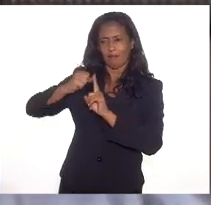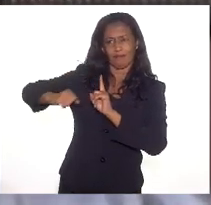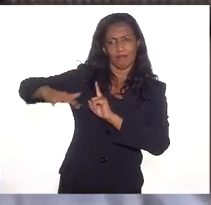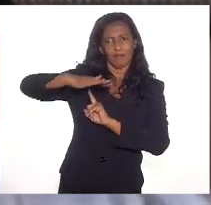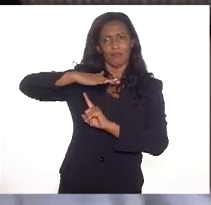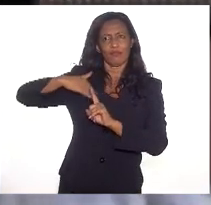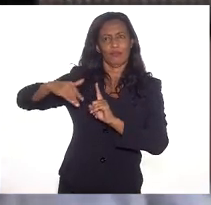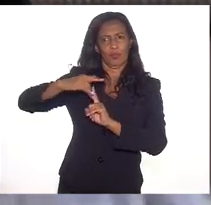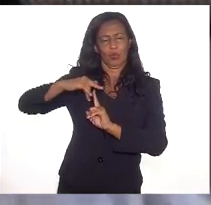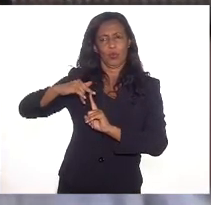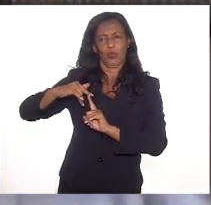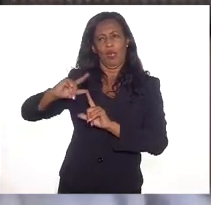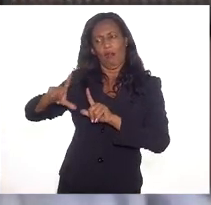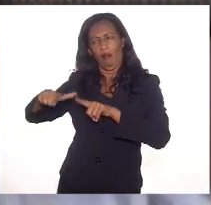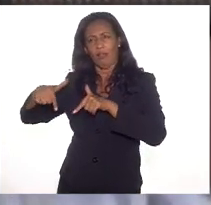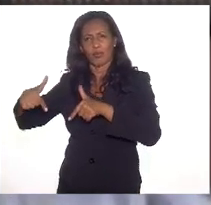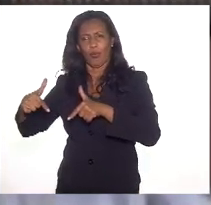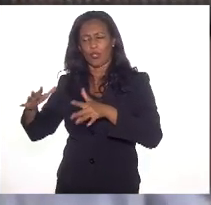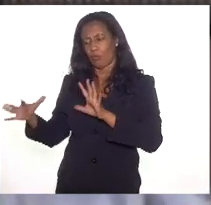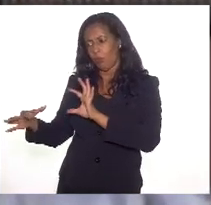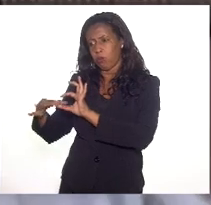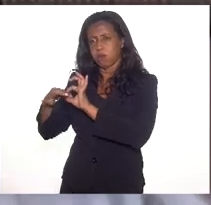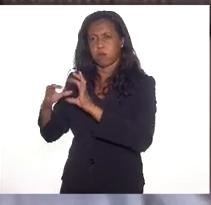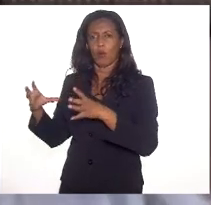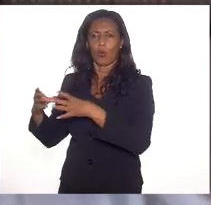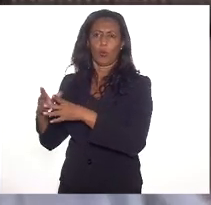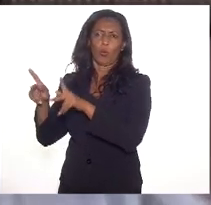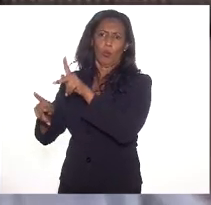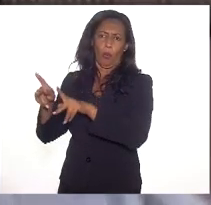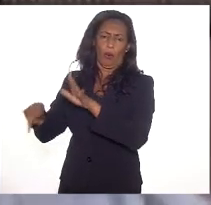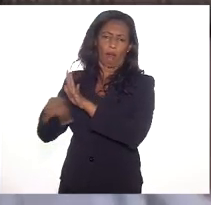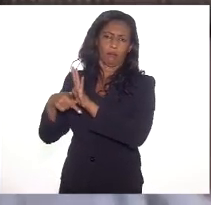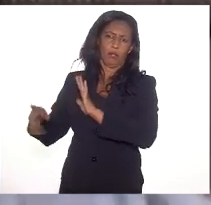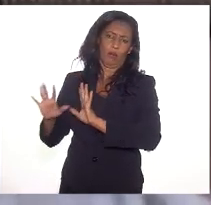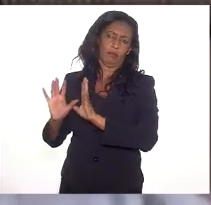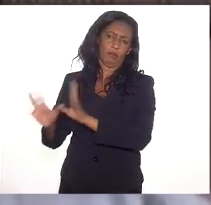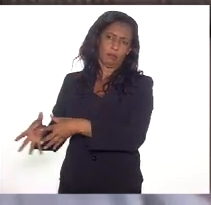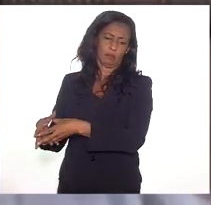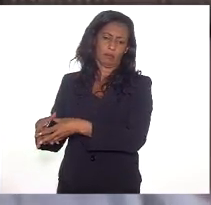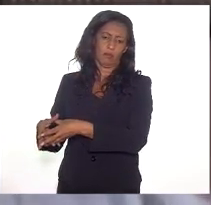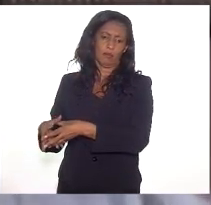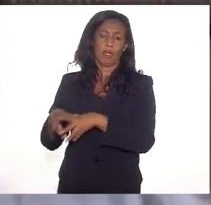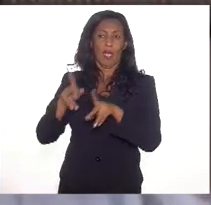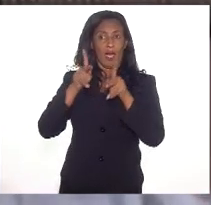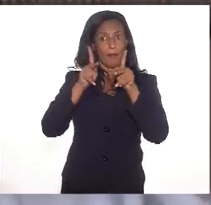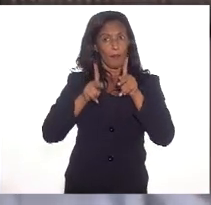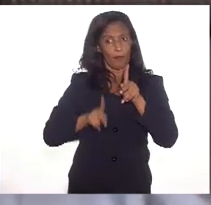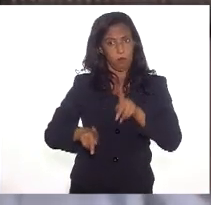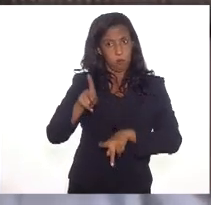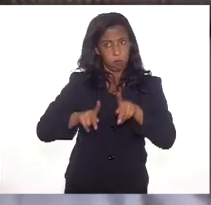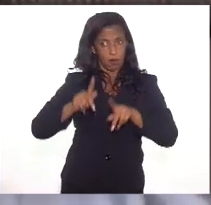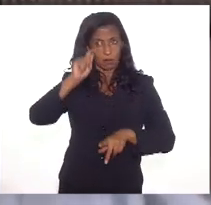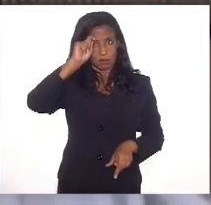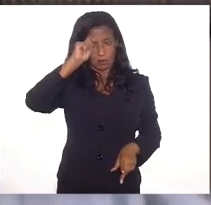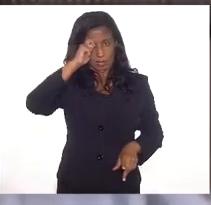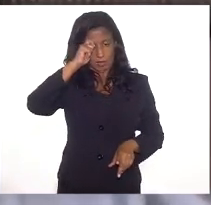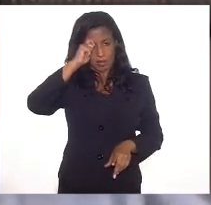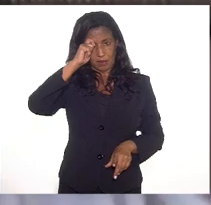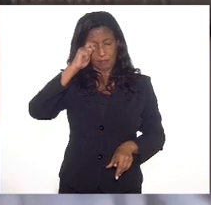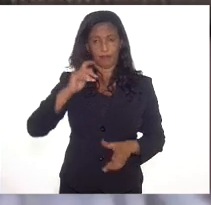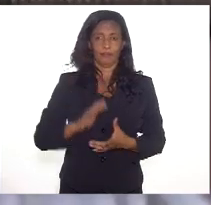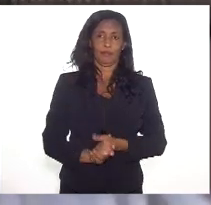práticas que estão ligadas a grupos populares específicos, né? A população negra, nesse caso. E a